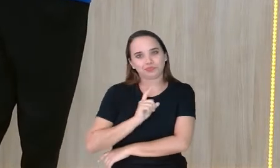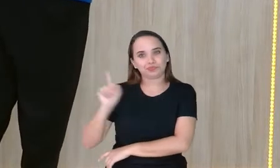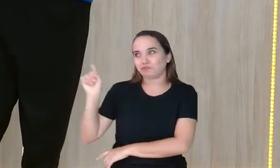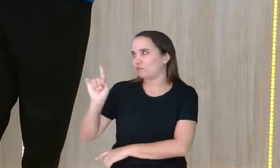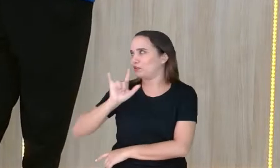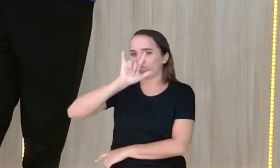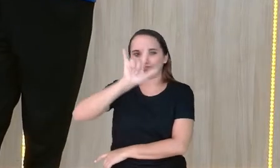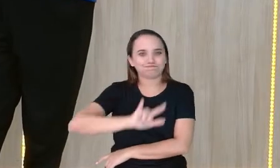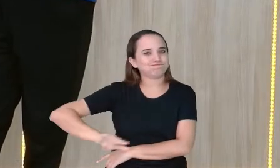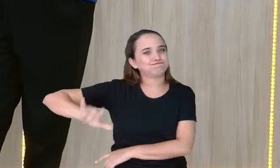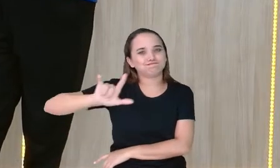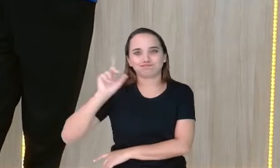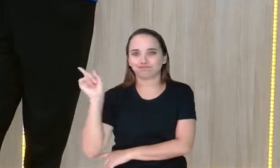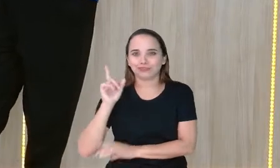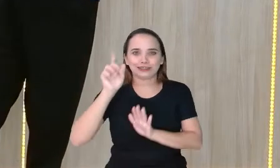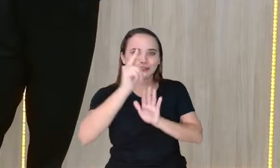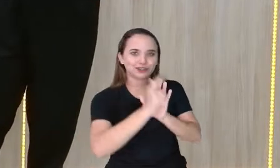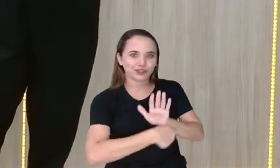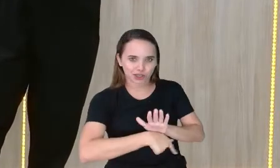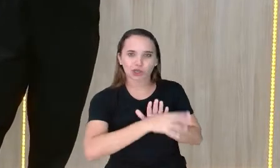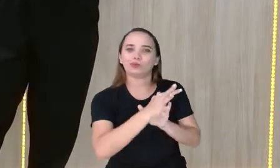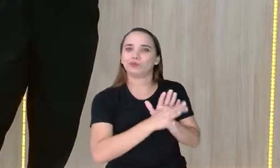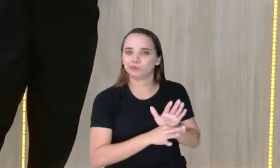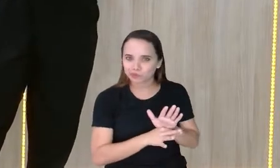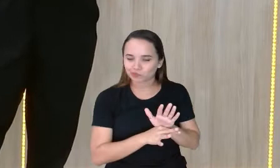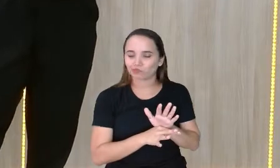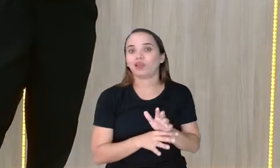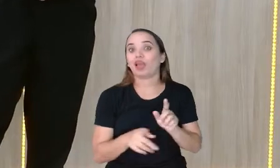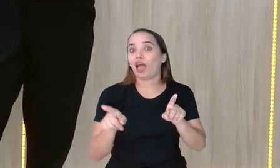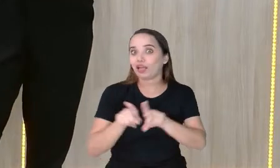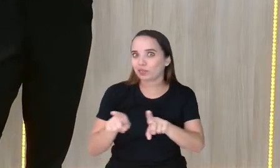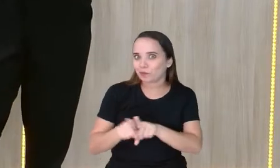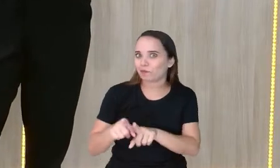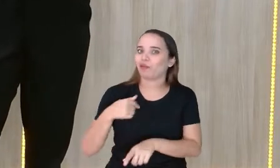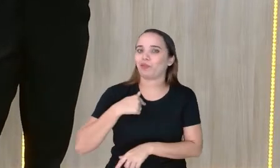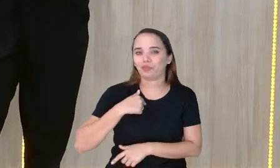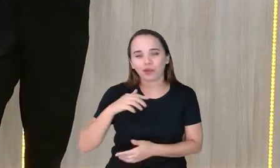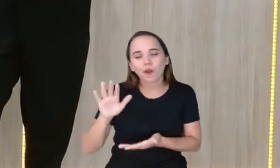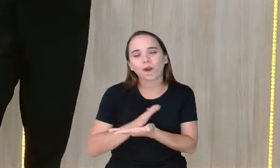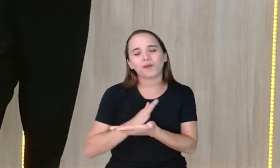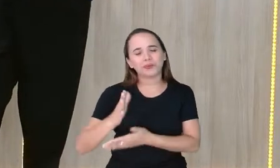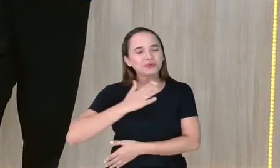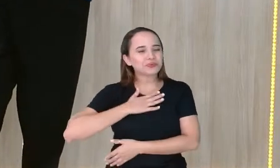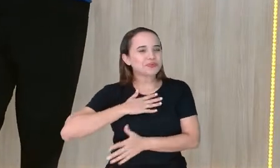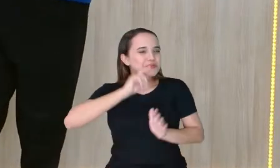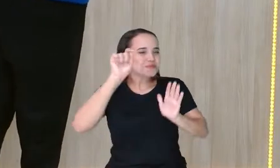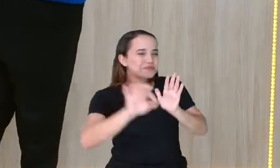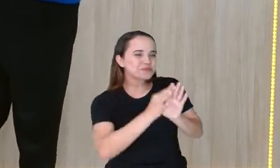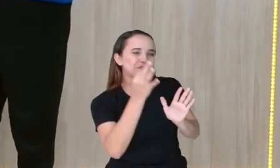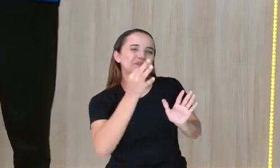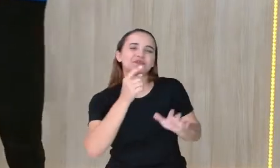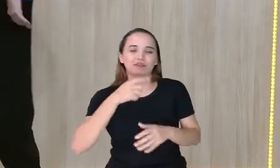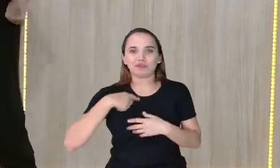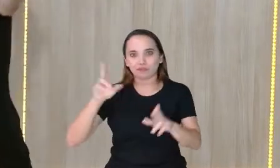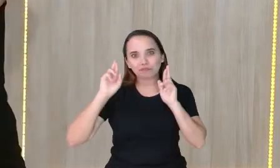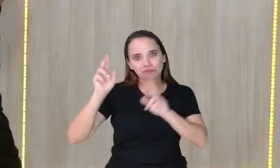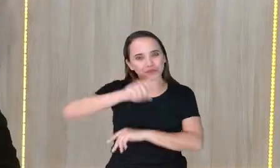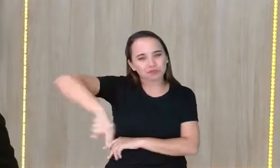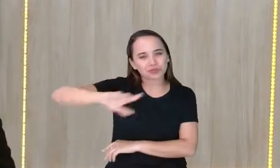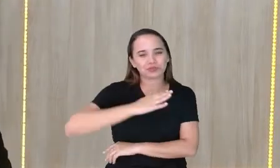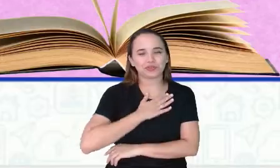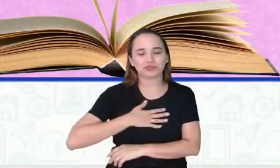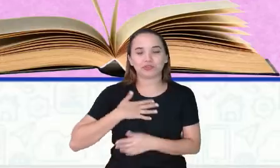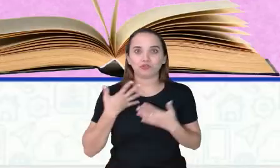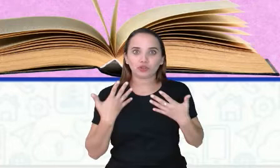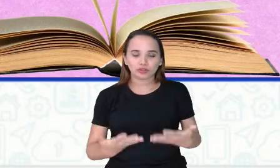gênero textual. Inclusive, spoiler, eu trouxe alguns minicontos que são meus, que eu espero que vocês gostem. Ó, embora a